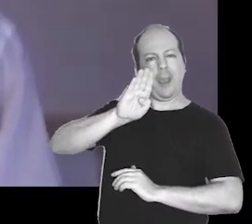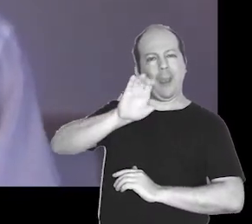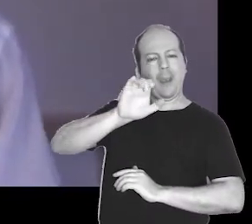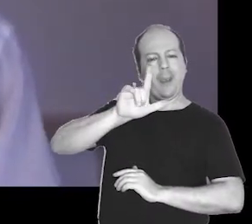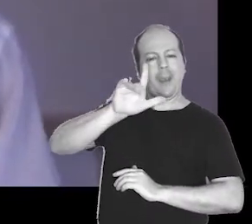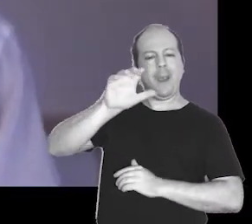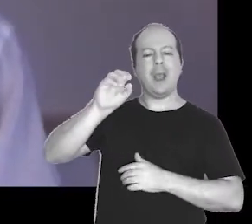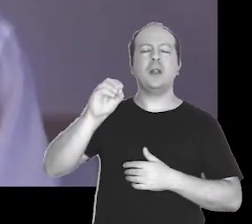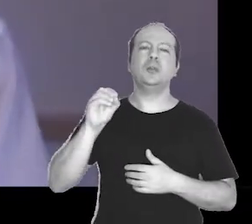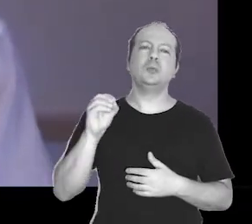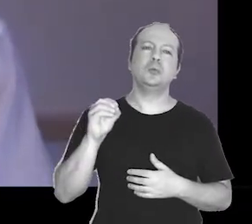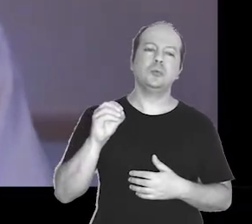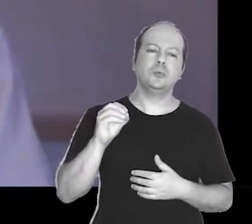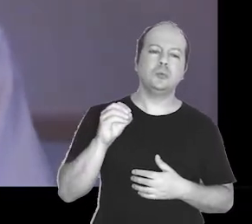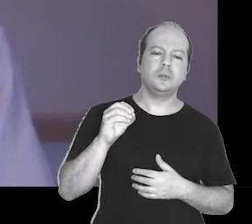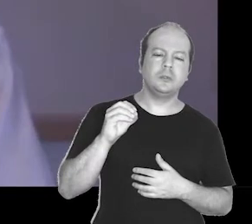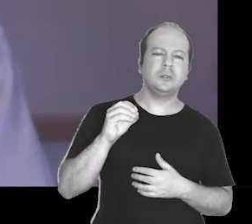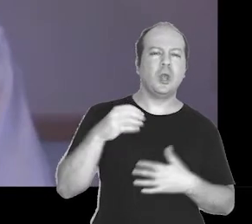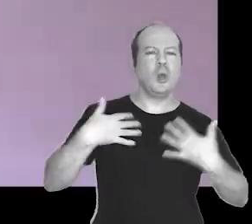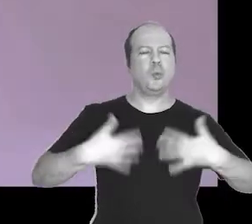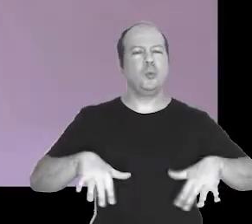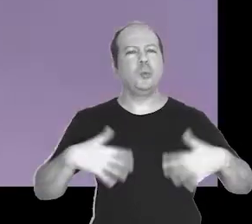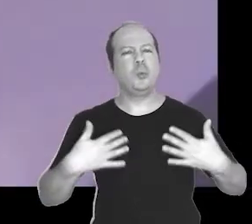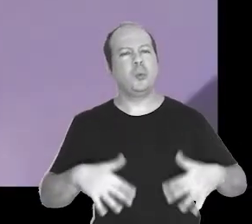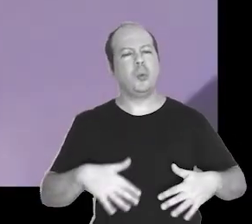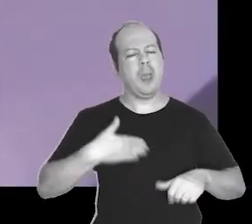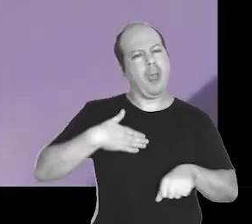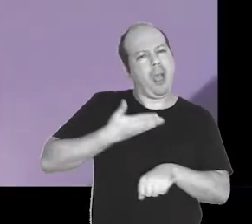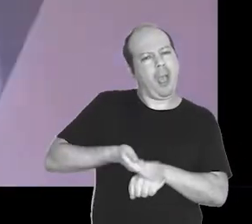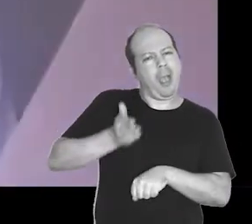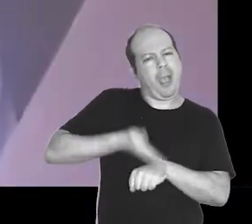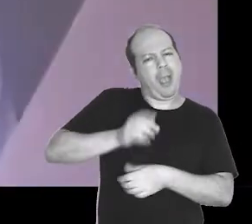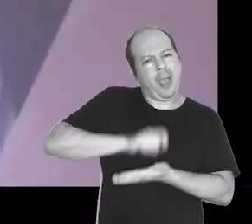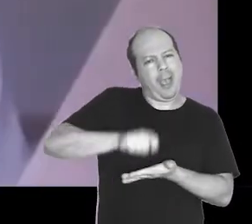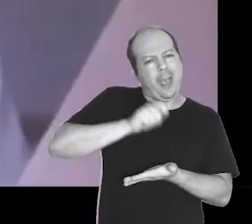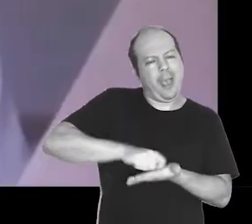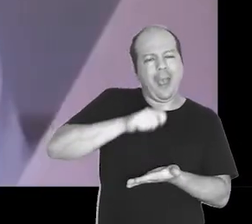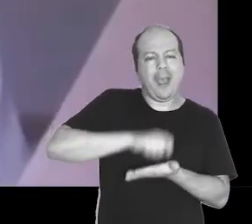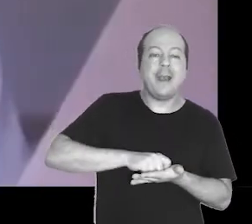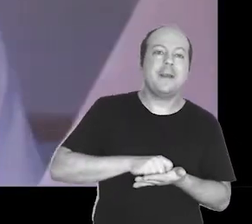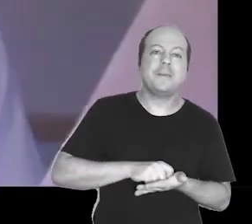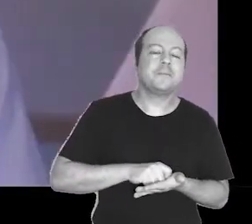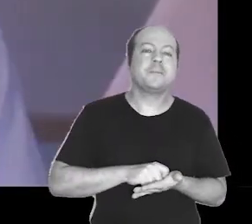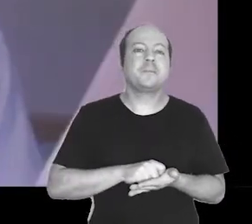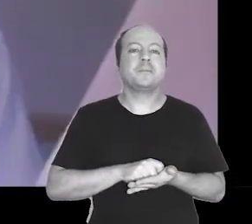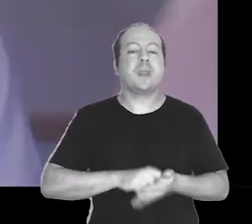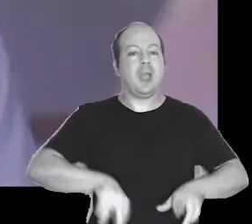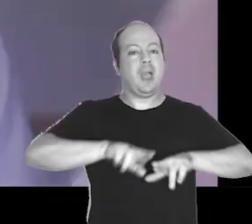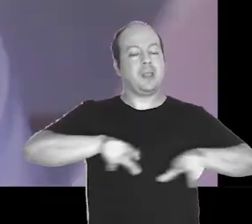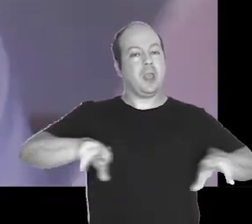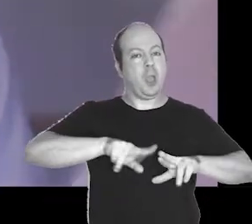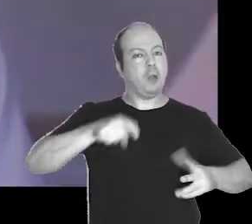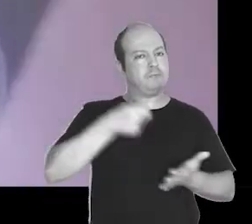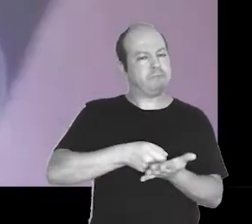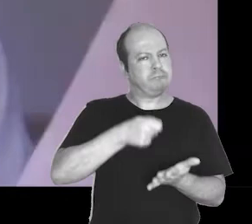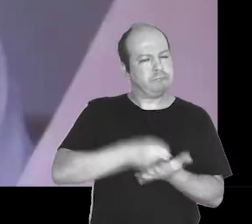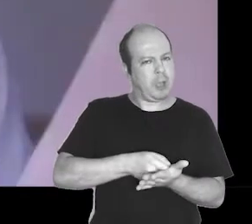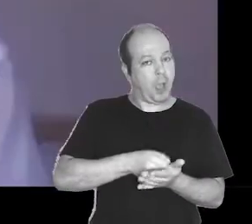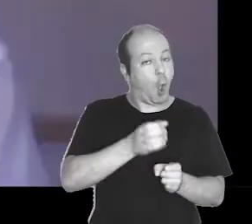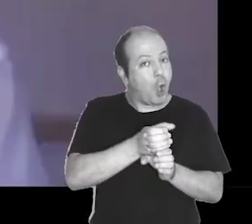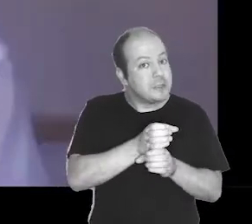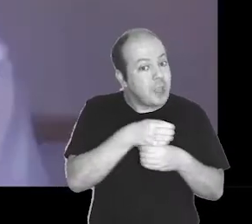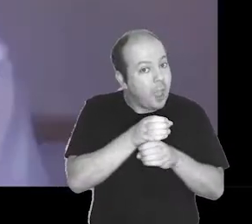Belo. Que valido este meu ensaio. Não por seu rigor científico.